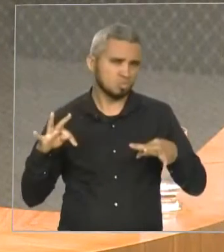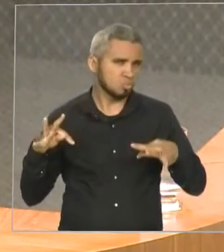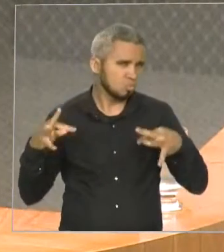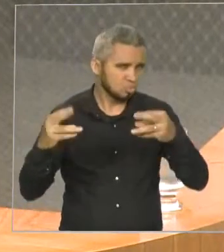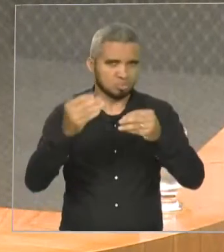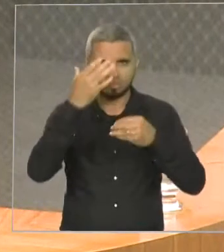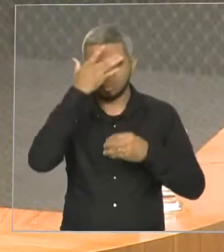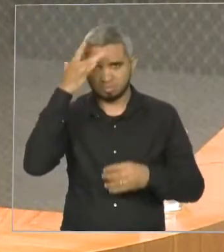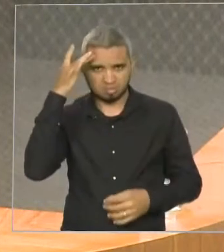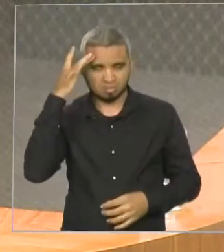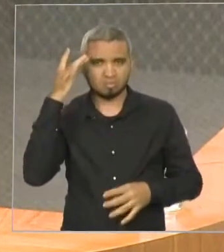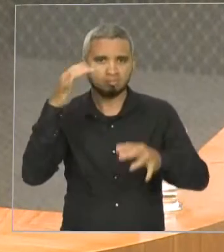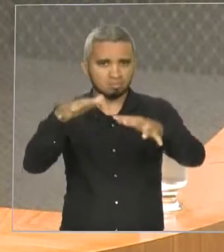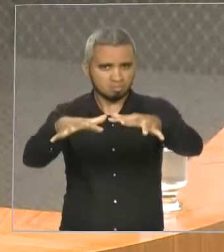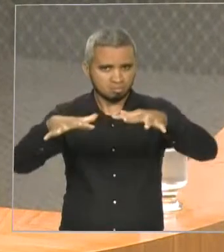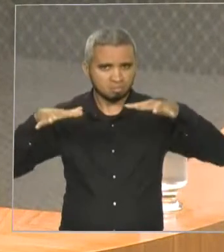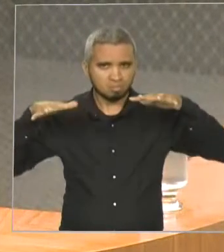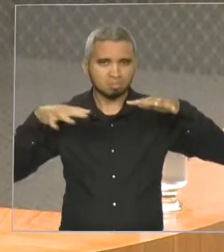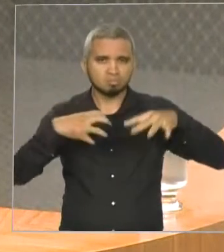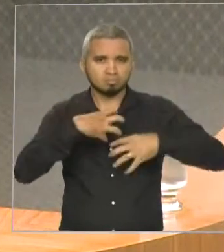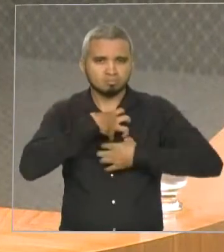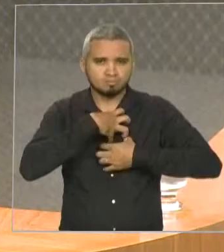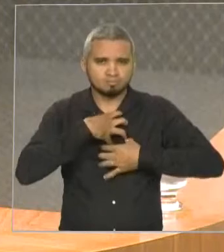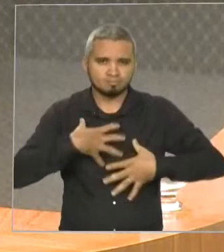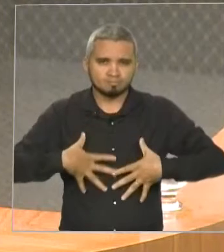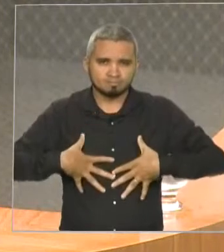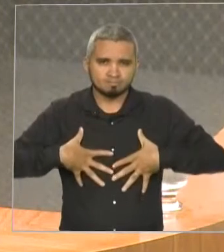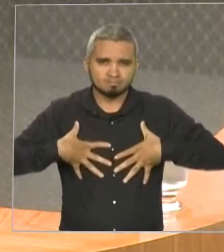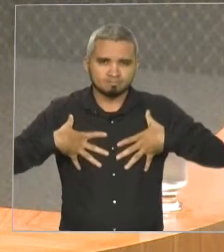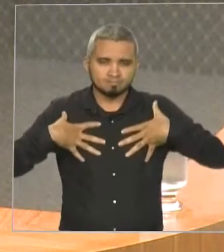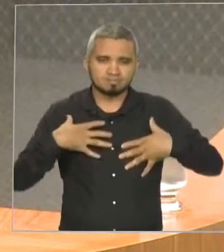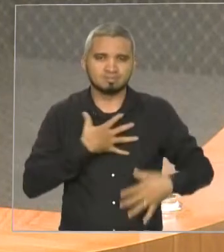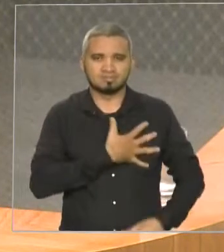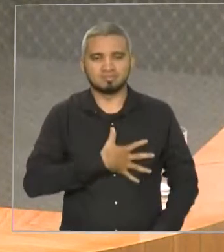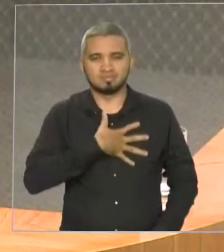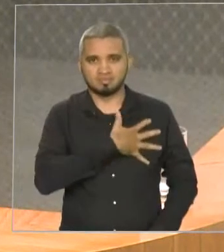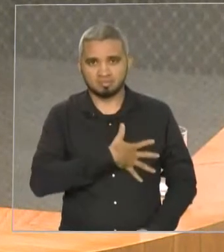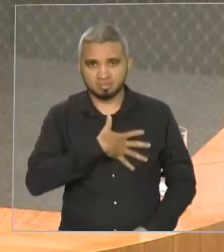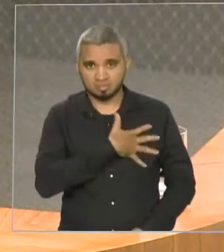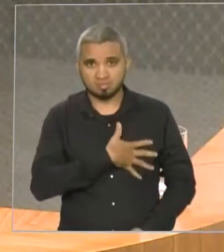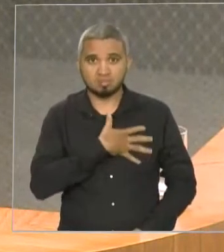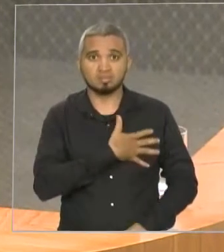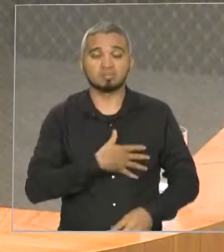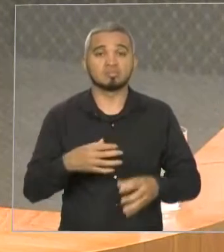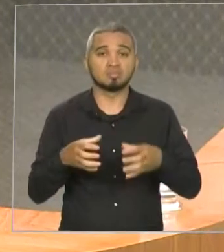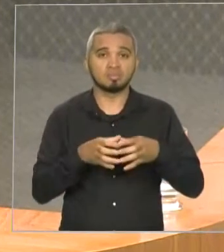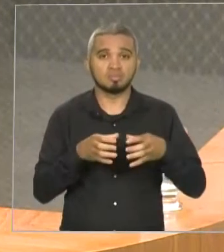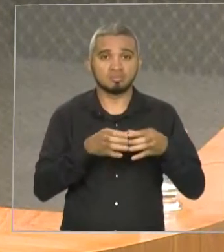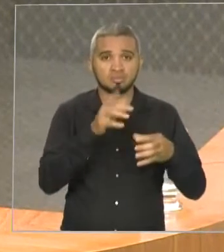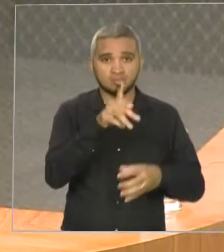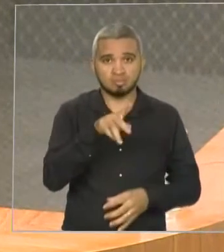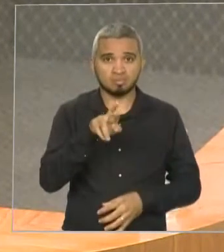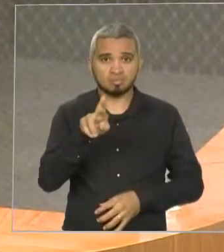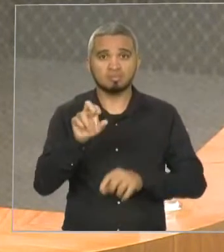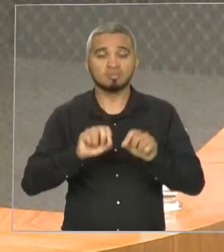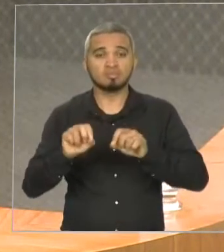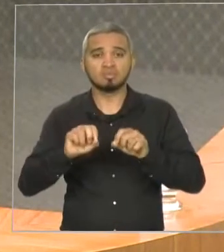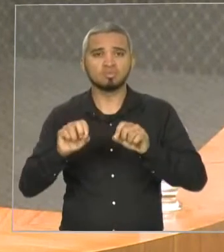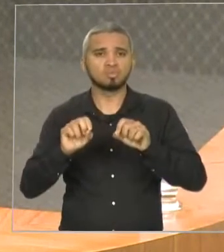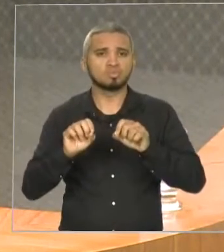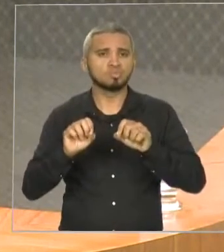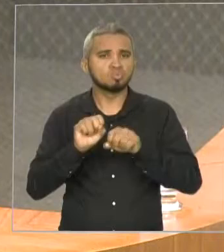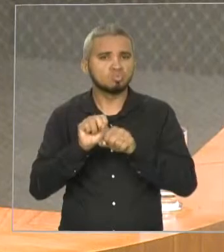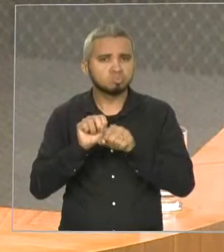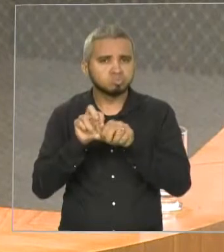fiquei muito feliz. Fiquei feliz porque realmente o reconhecimento do PR está ecoando em todo o estado do Maranhão. E